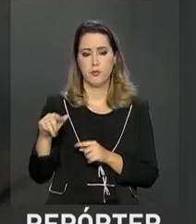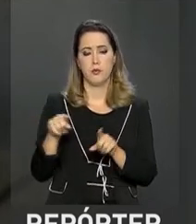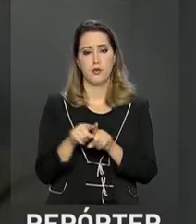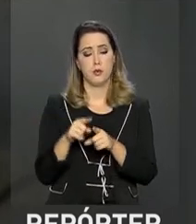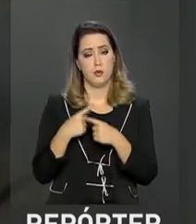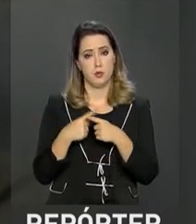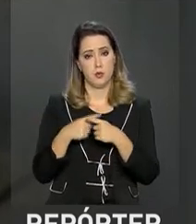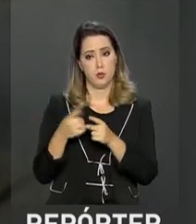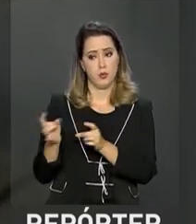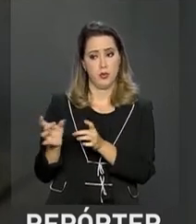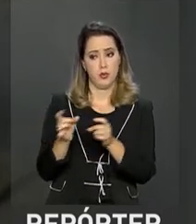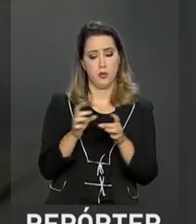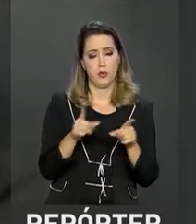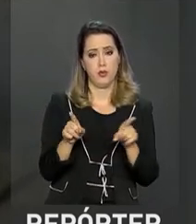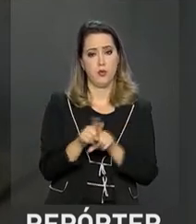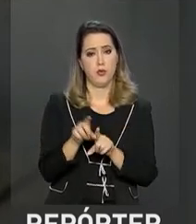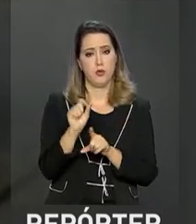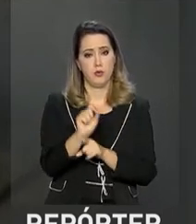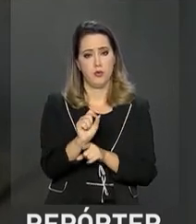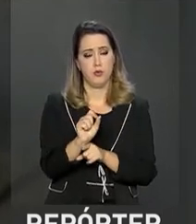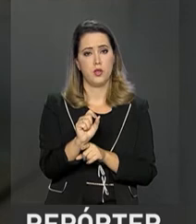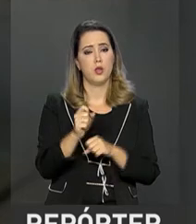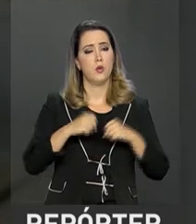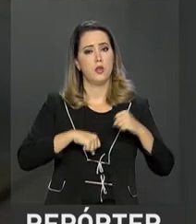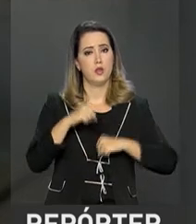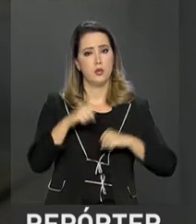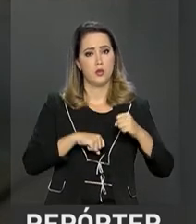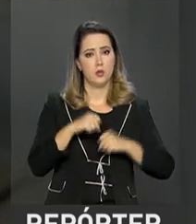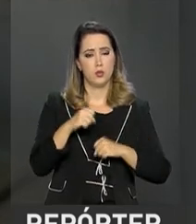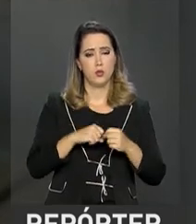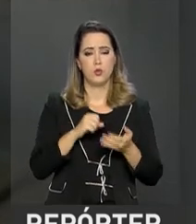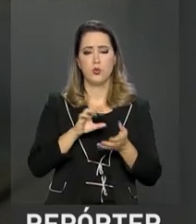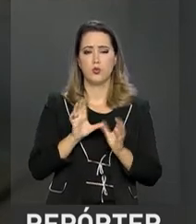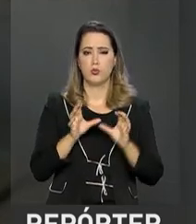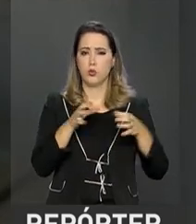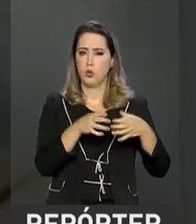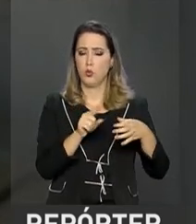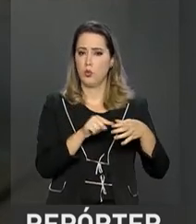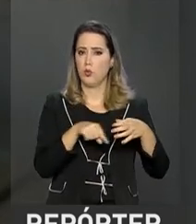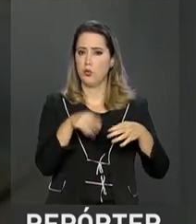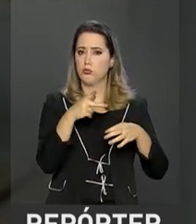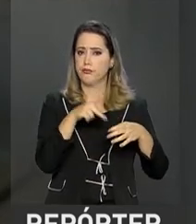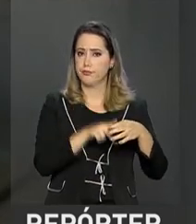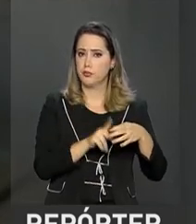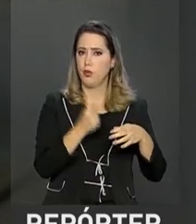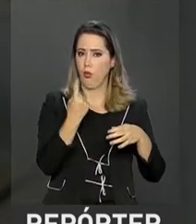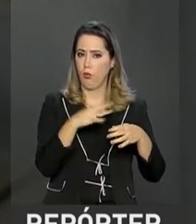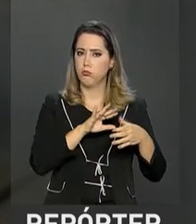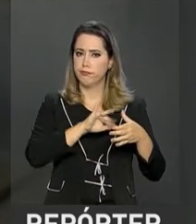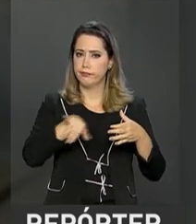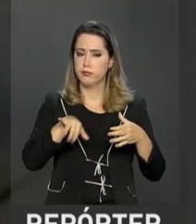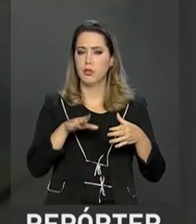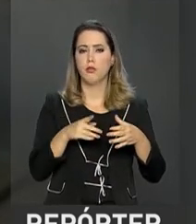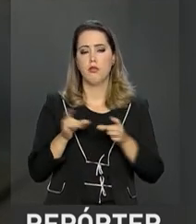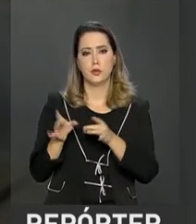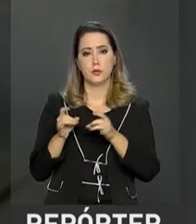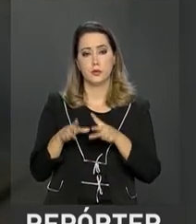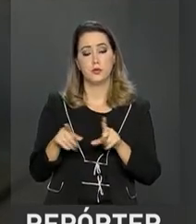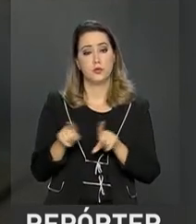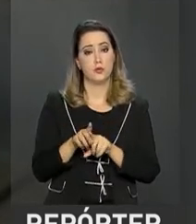da indústria carboquímica catarinense do grupo petrobrás o maior crescimento entre as cinco maiores empresas